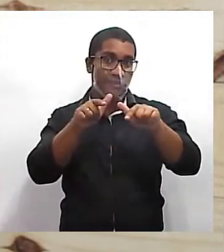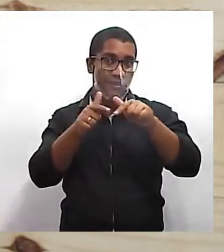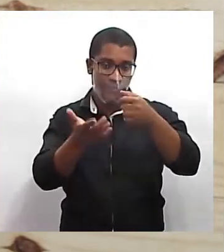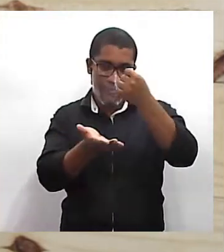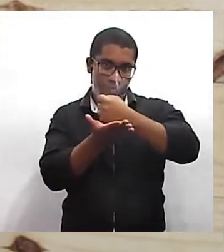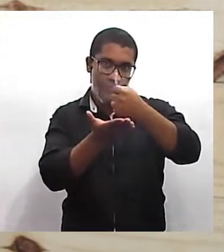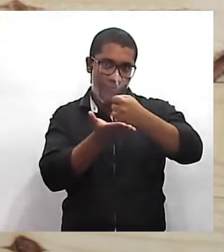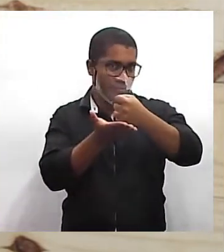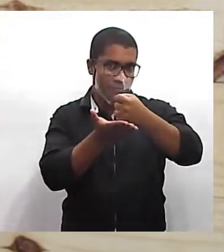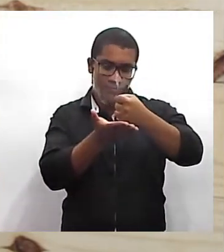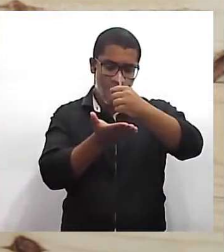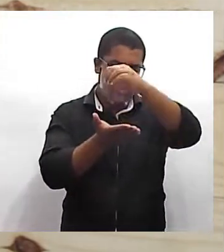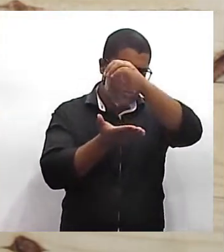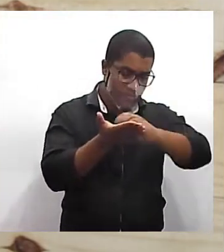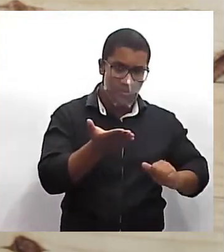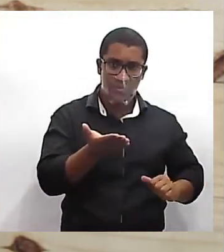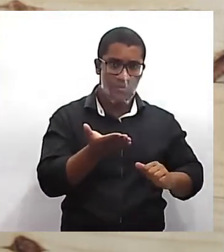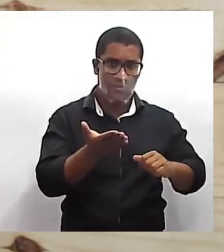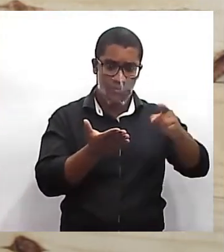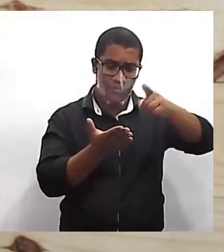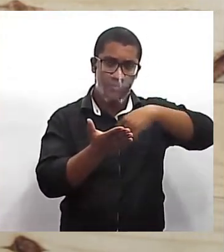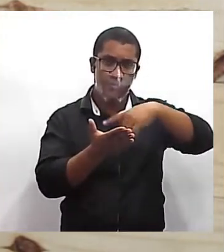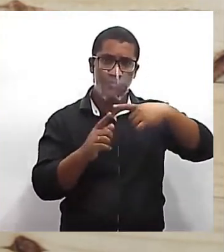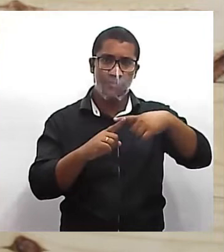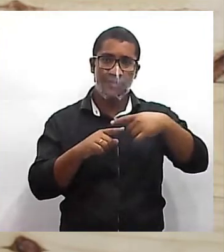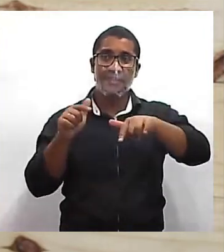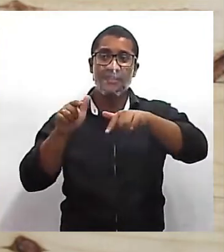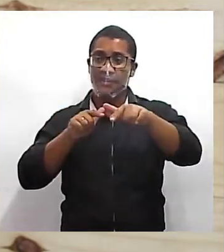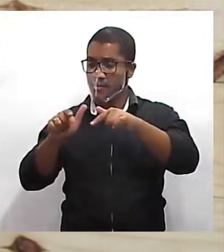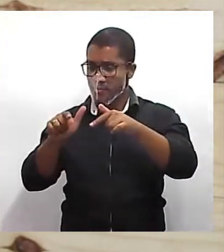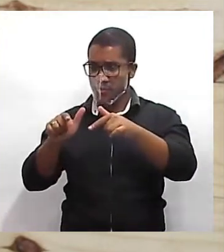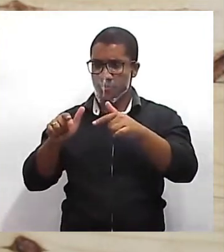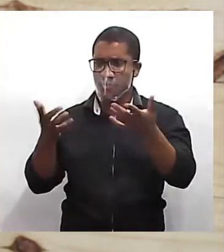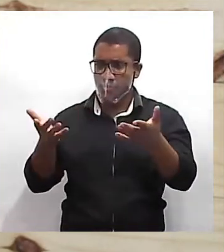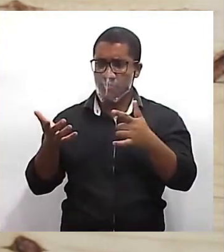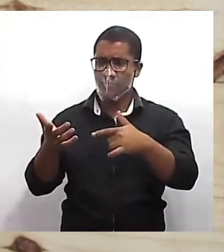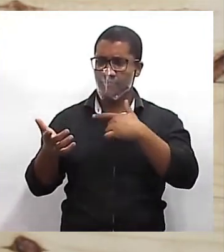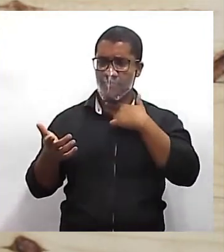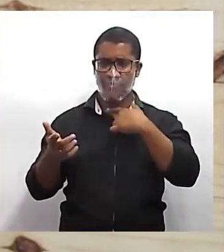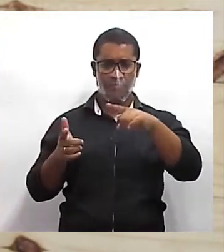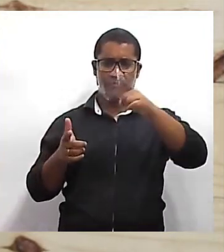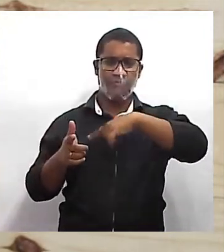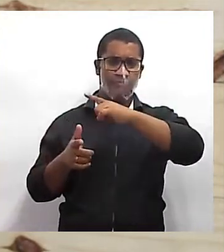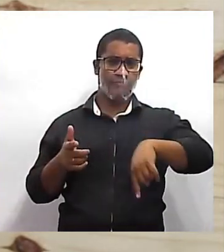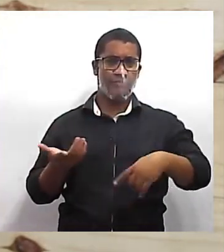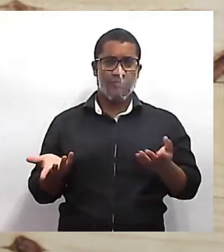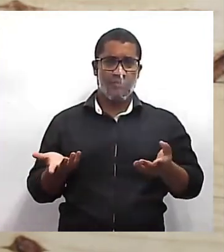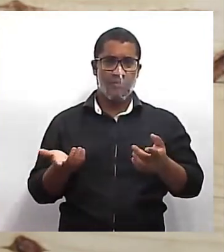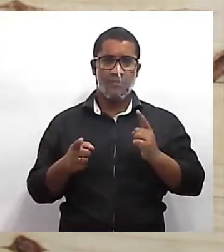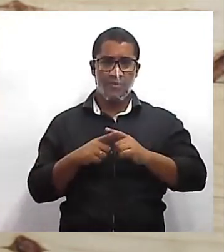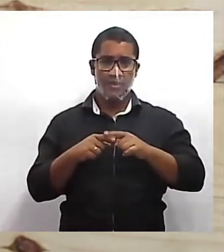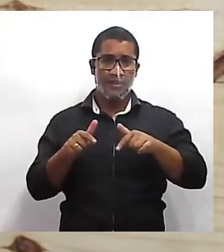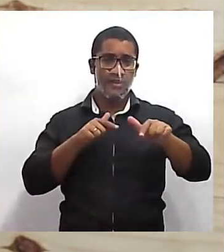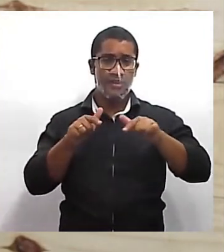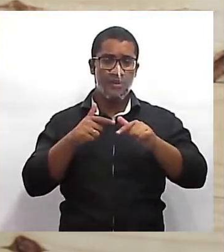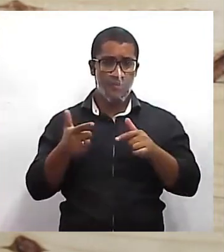foram extintas, né? Contudo, gente, os mais afetados foram os trabalhadores que atuam na informalidade, quase